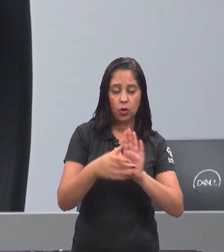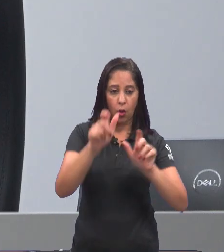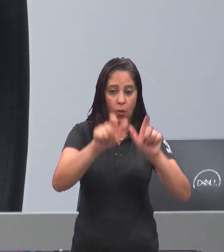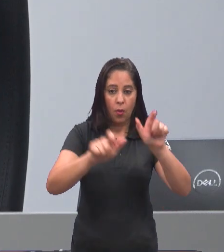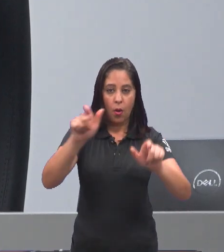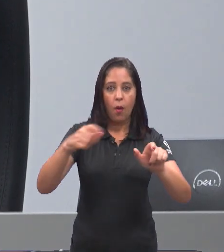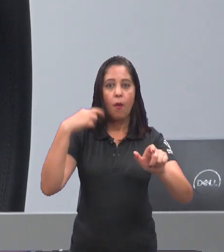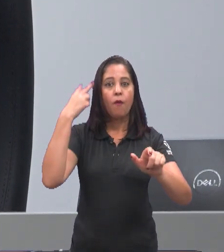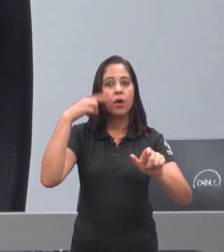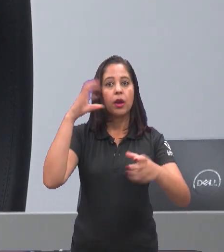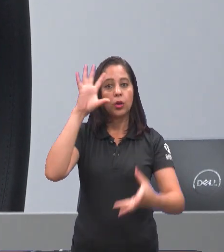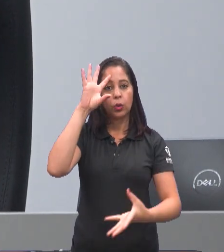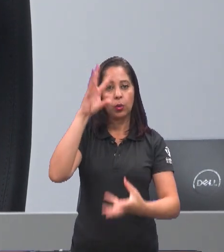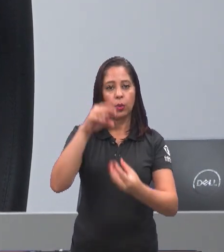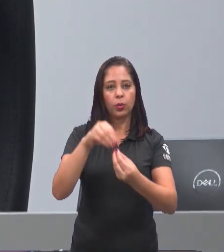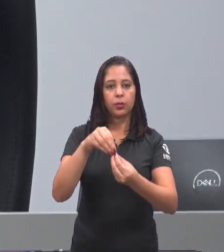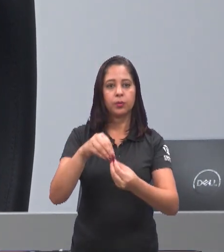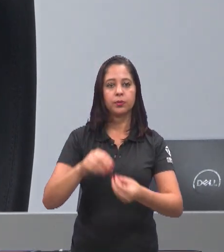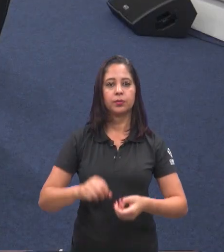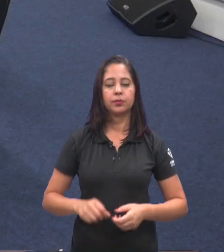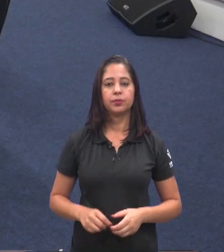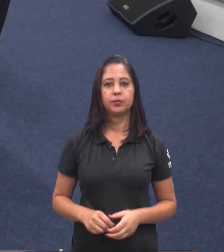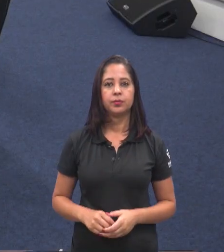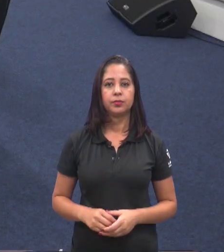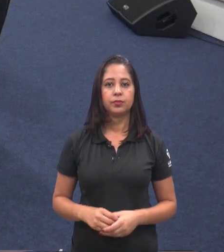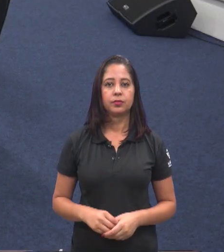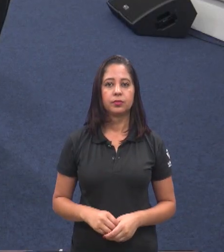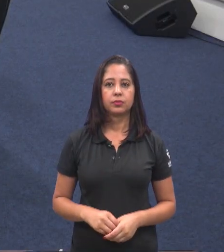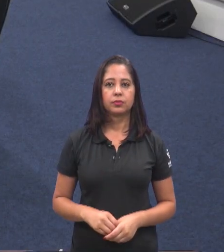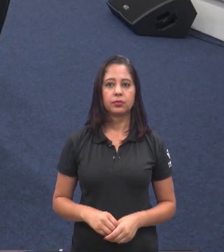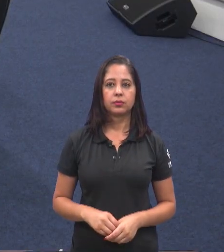ciência dos nobres vereadores.